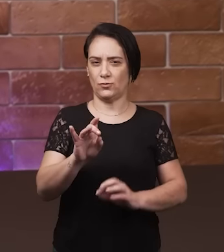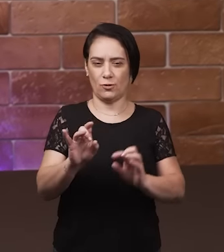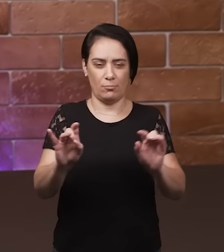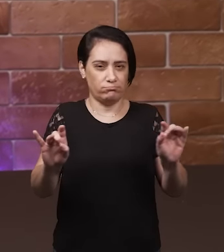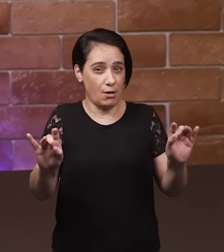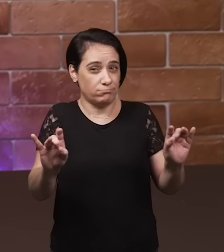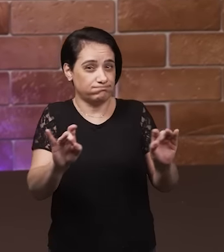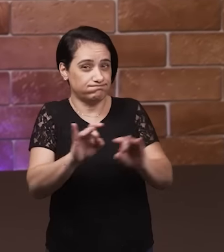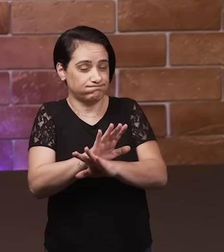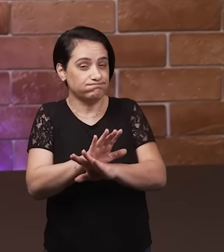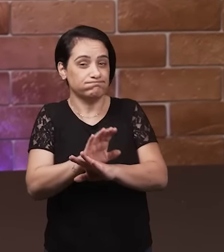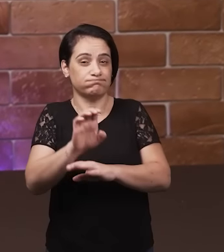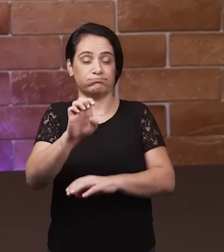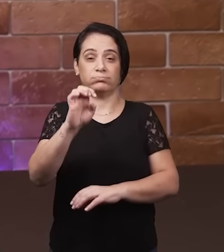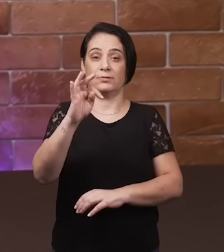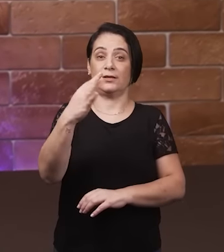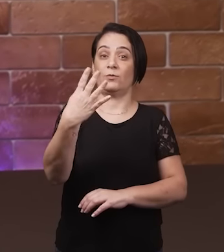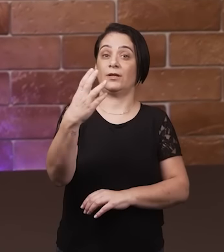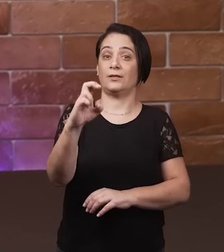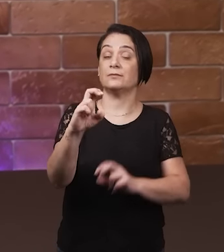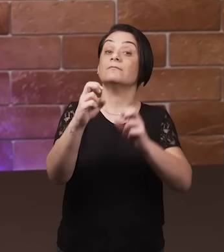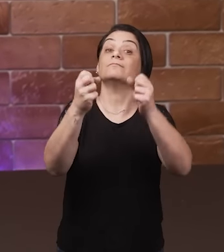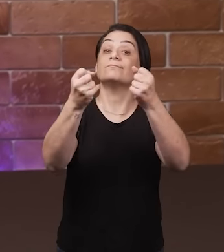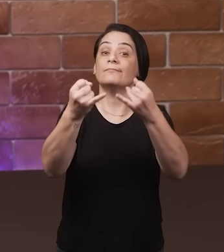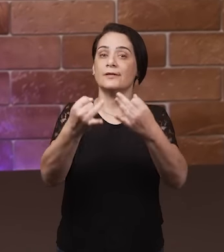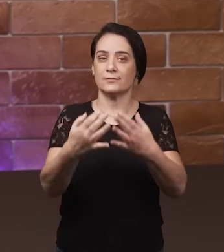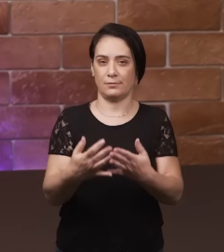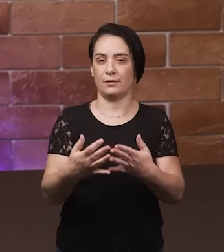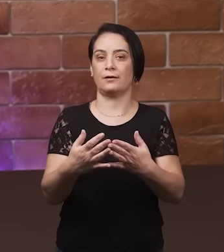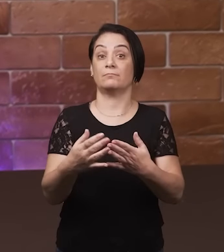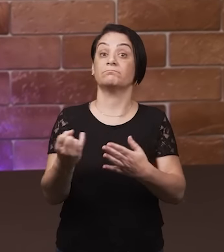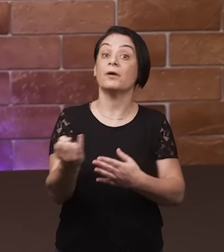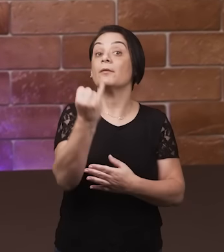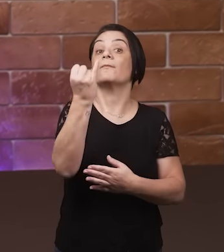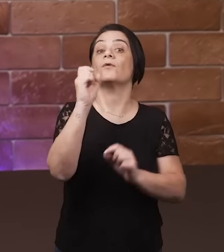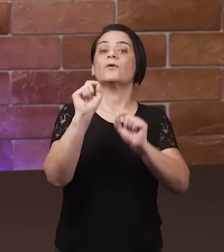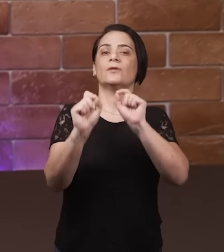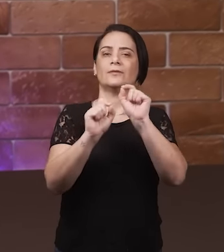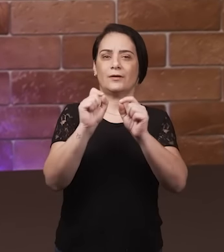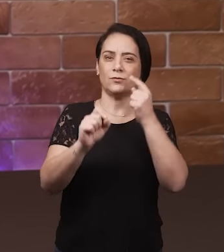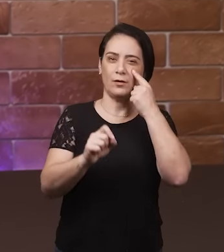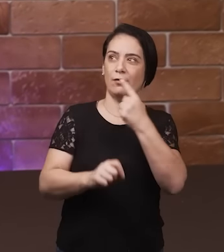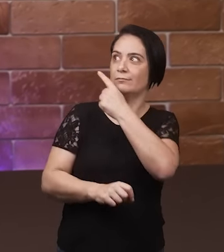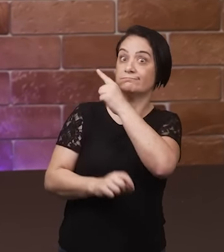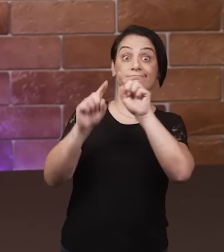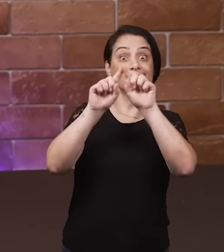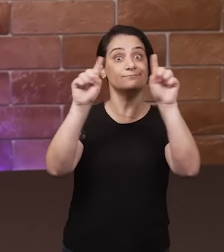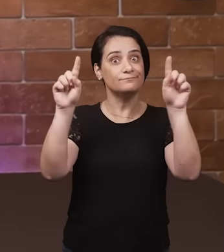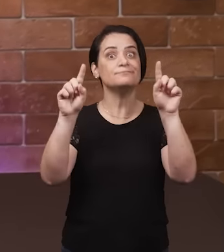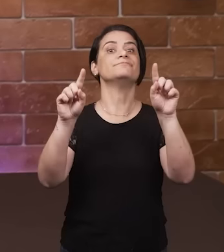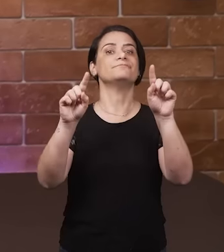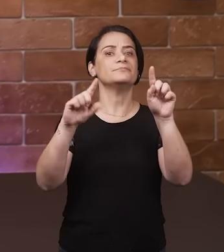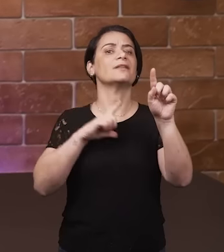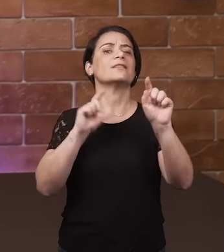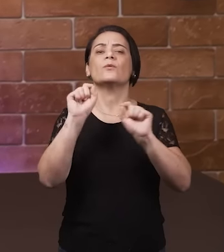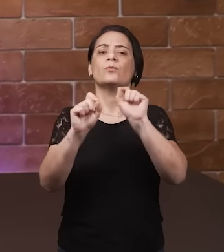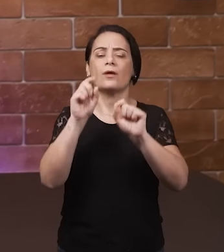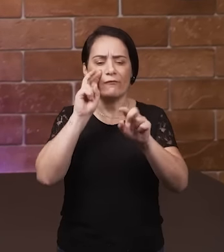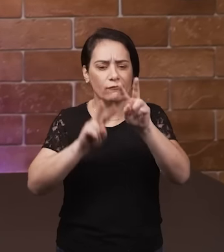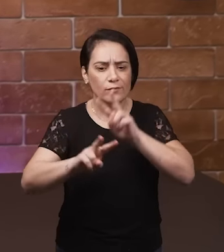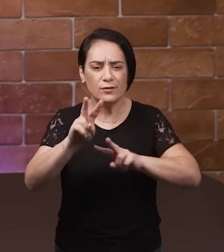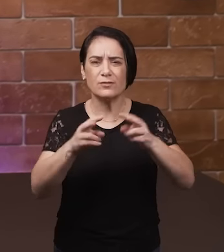Só para fechar o tópico da tela do ET-45, vale ressaltar que ela possui 500 nits de resolução, o que garante